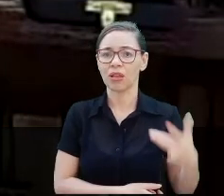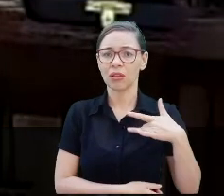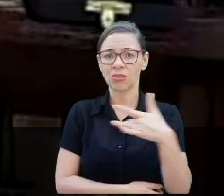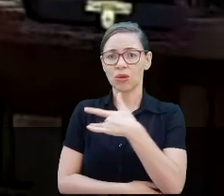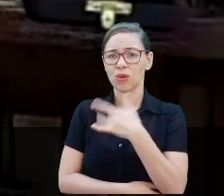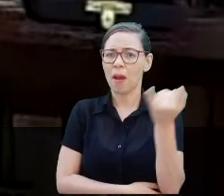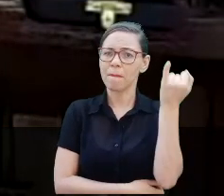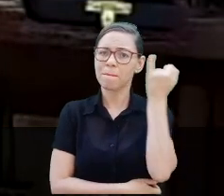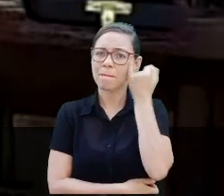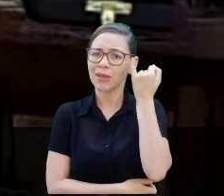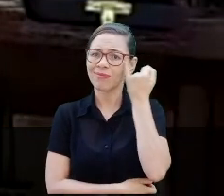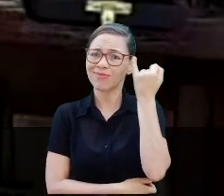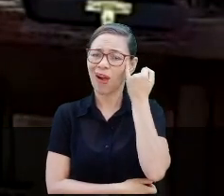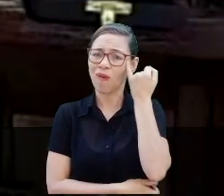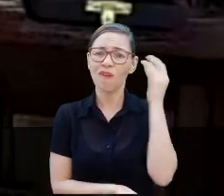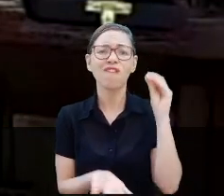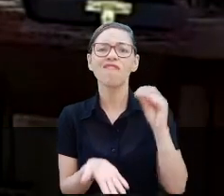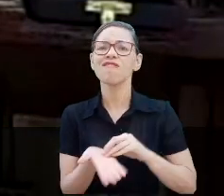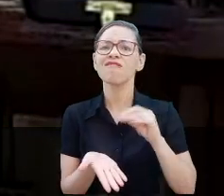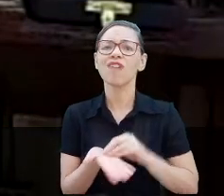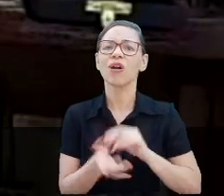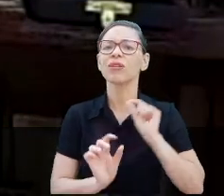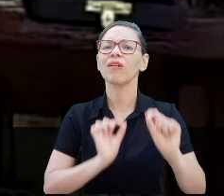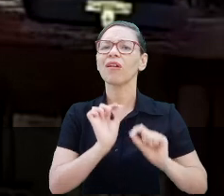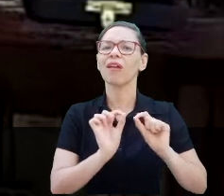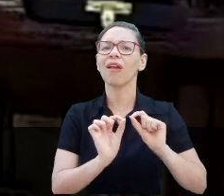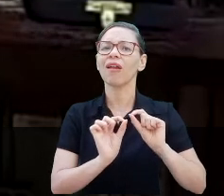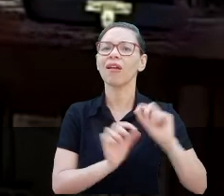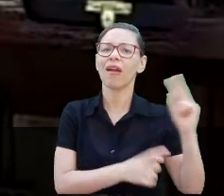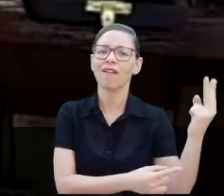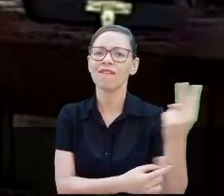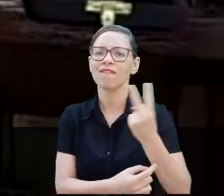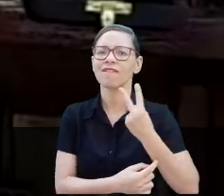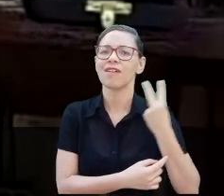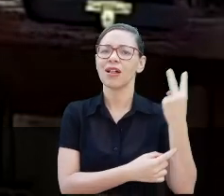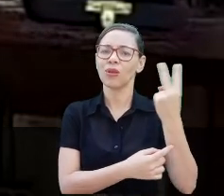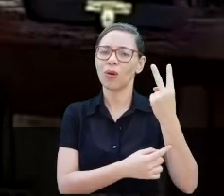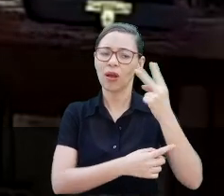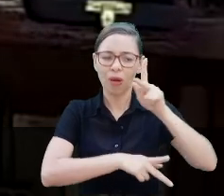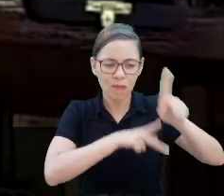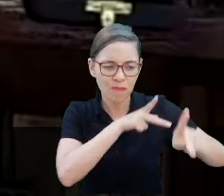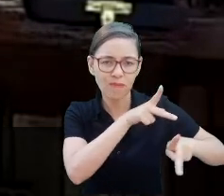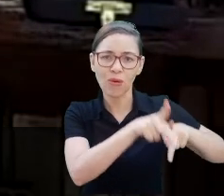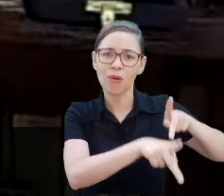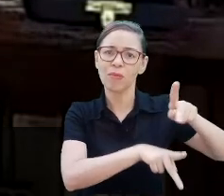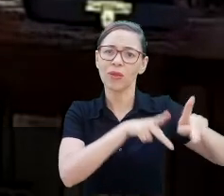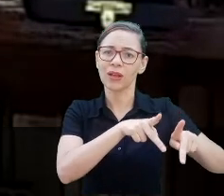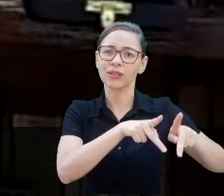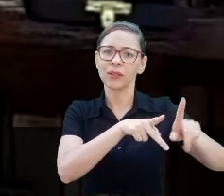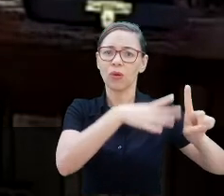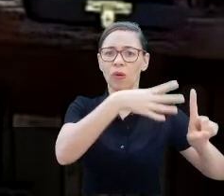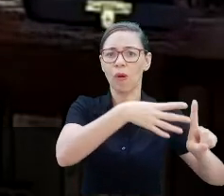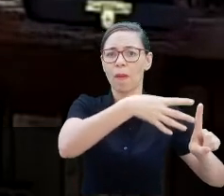tema da saúde mental não é costumeiramente valorizado quando a gente pensa nas demandas particulares da